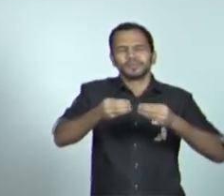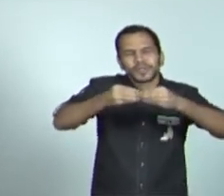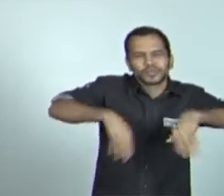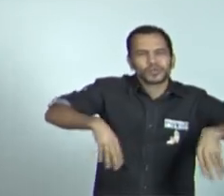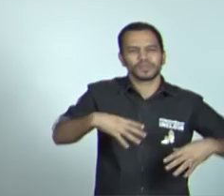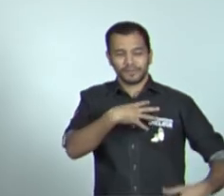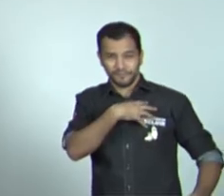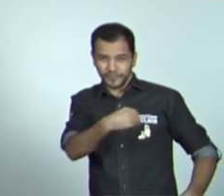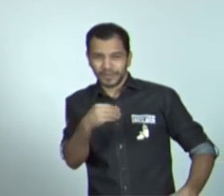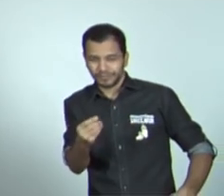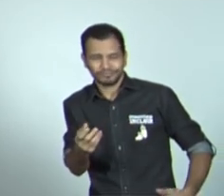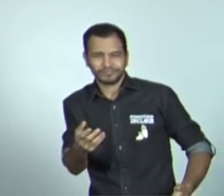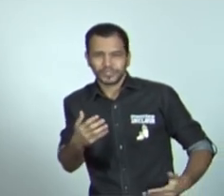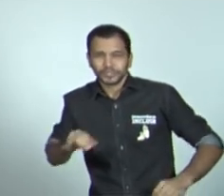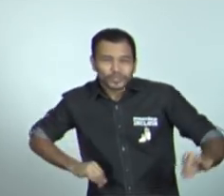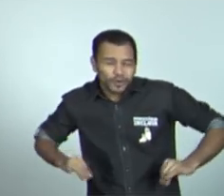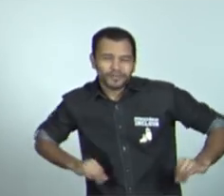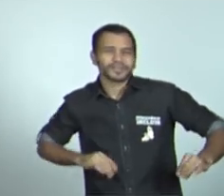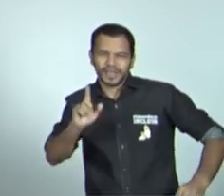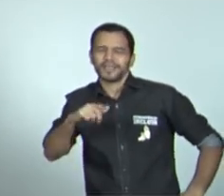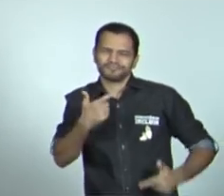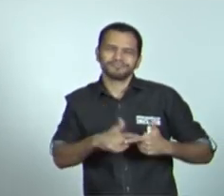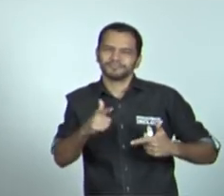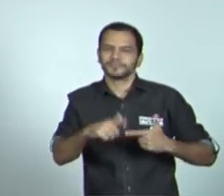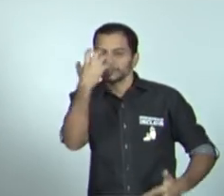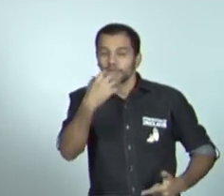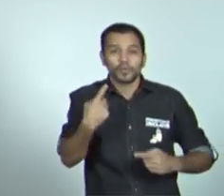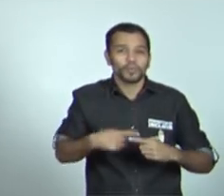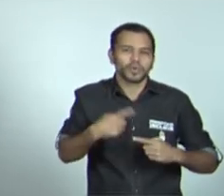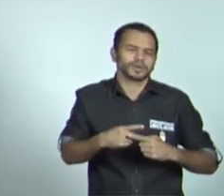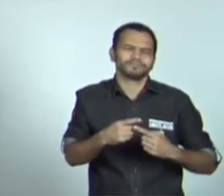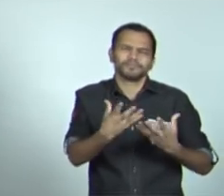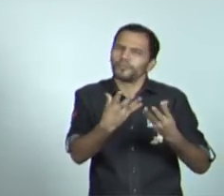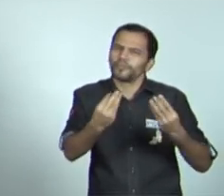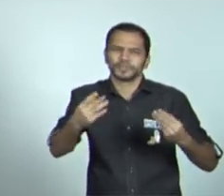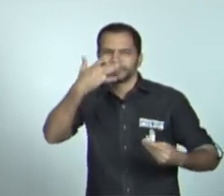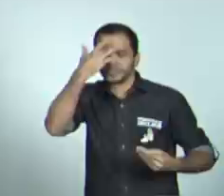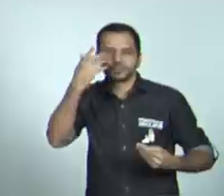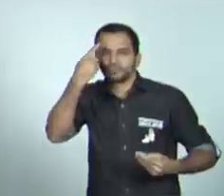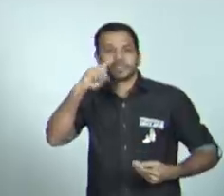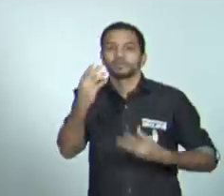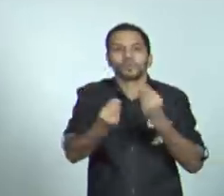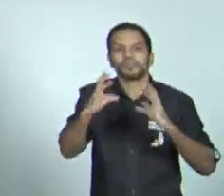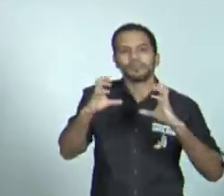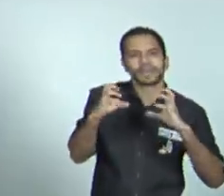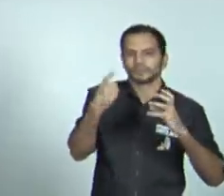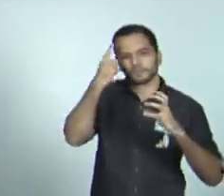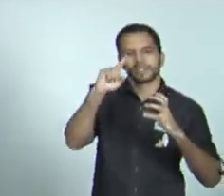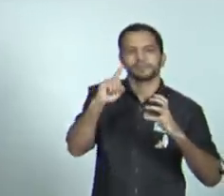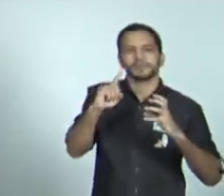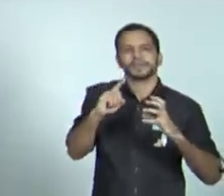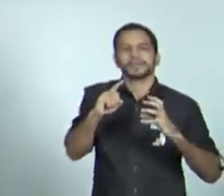e esse é um grande problema até porque tem gente que não sabe discutir né toda vez que briga toda vez que discutir